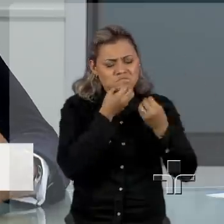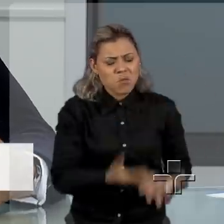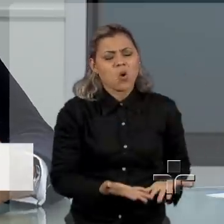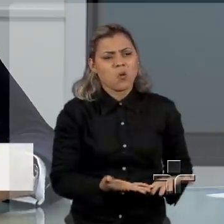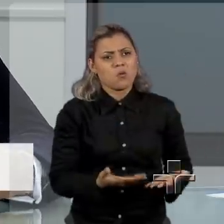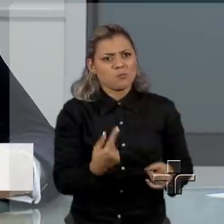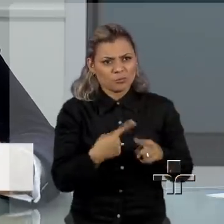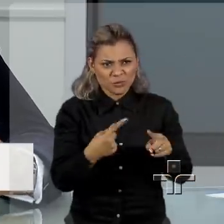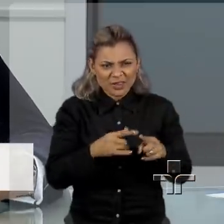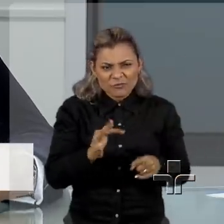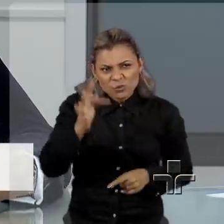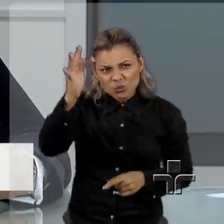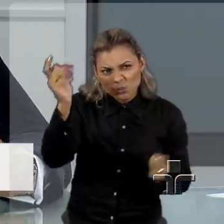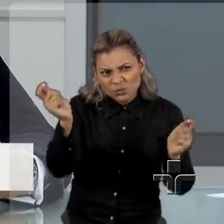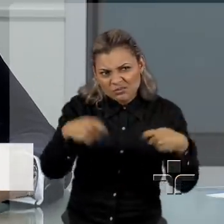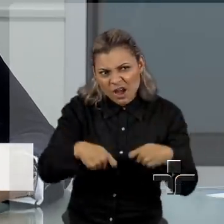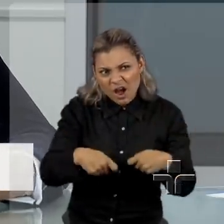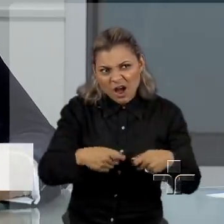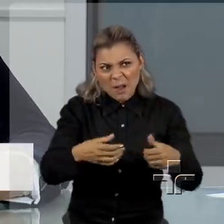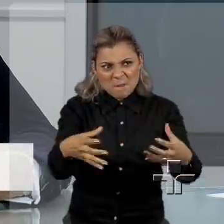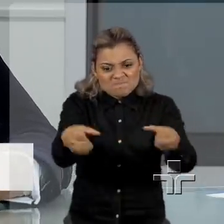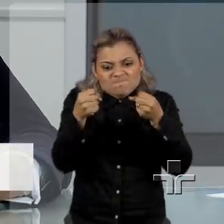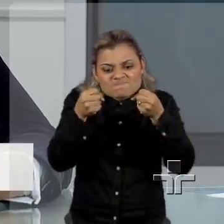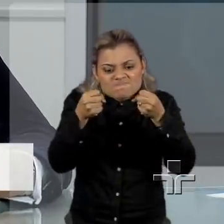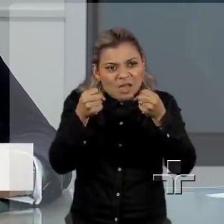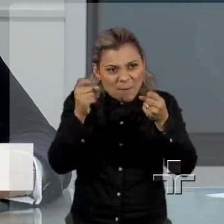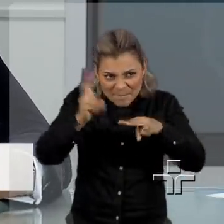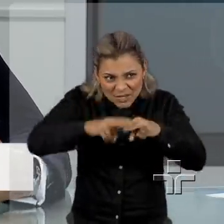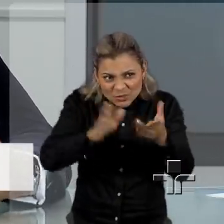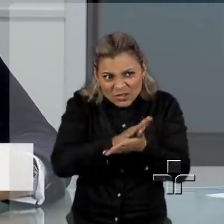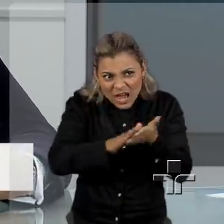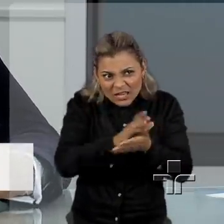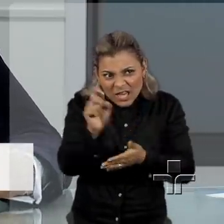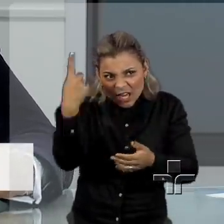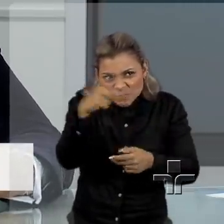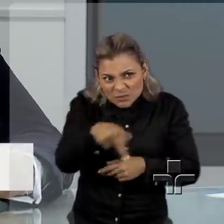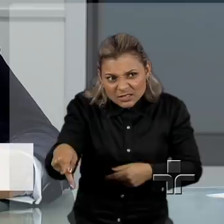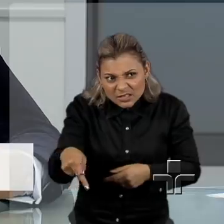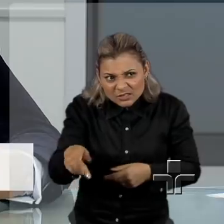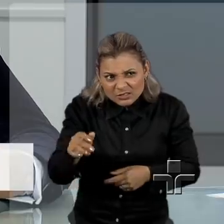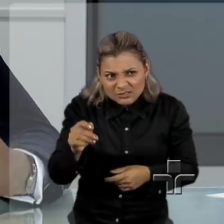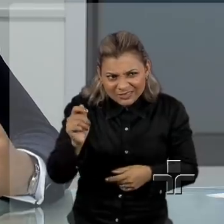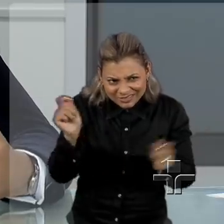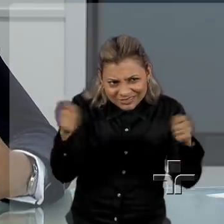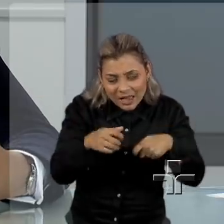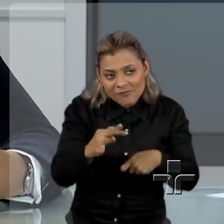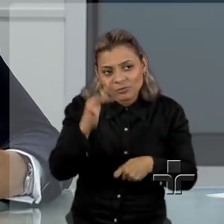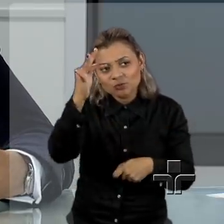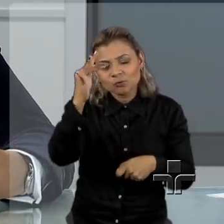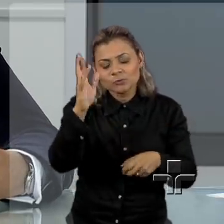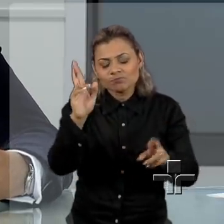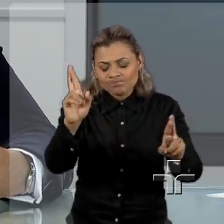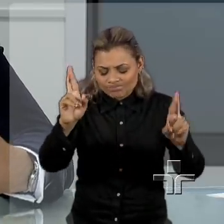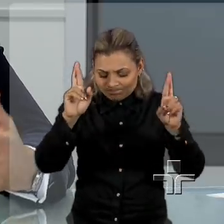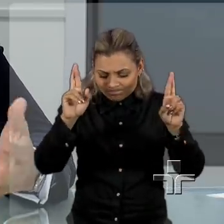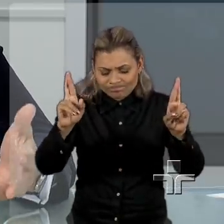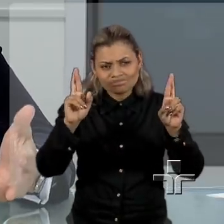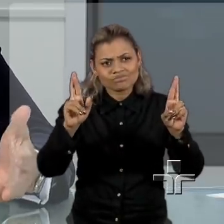temos que pensar em celas para ex-presidentes? Não? Haverá um dia em que um ex-presidente termine